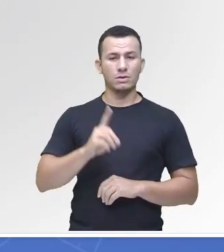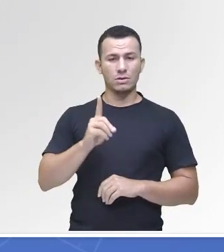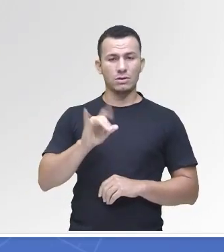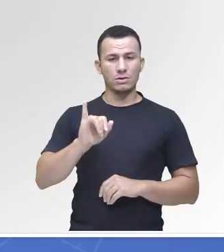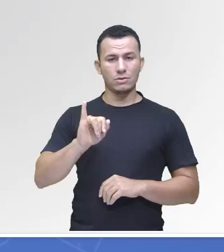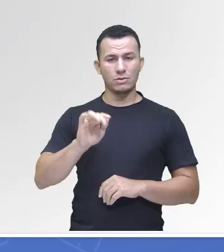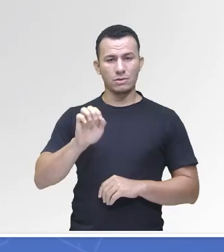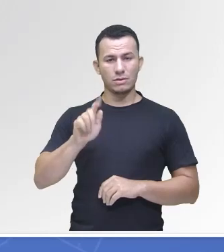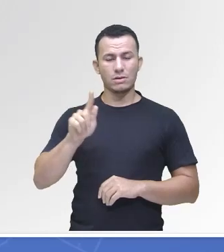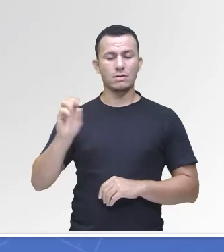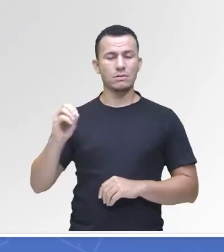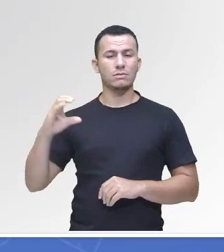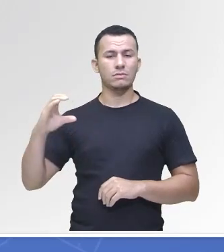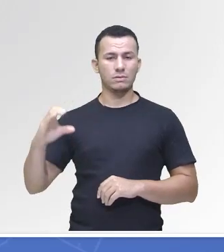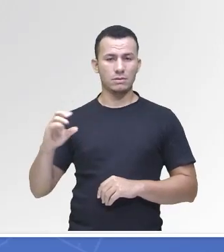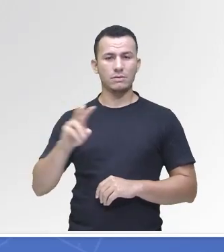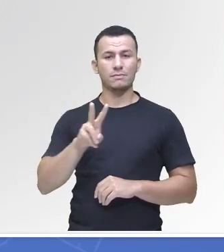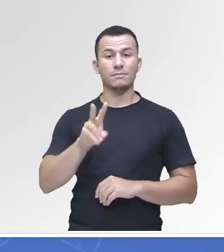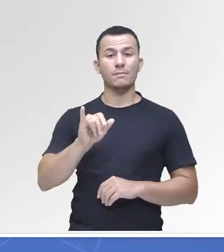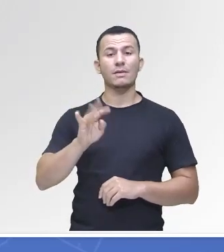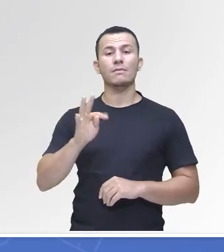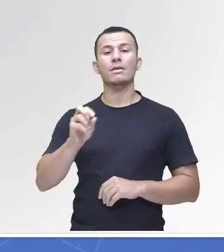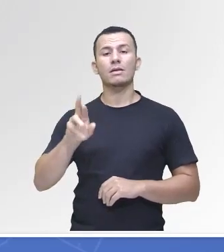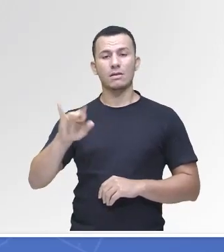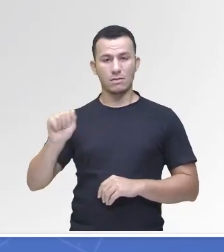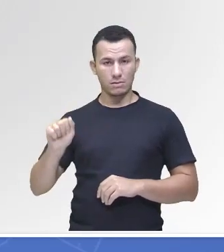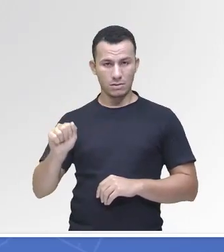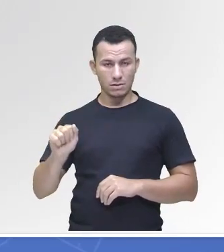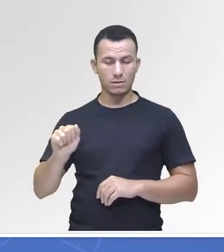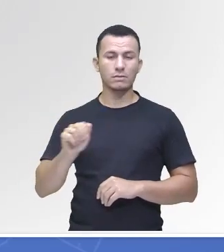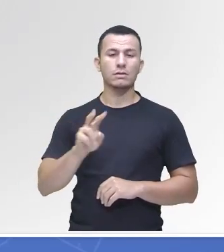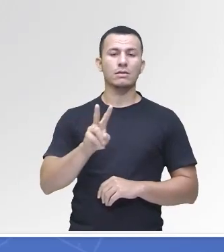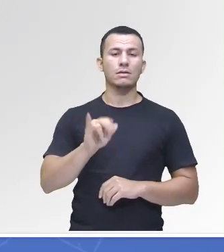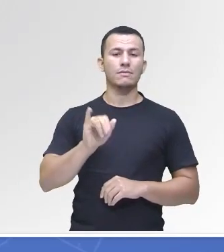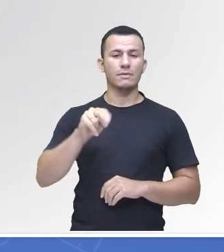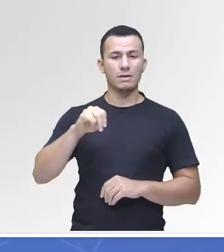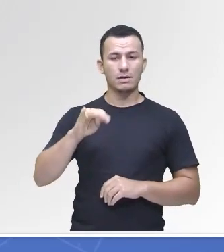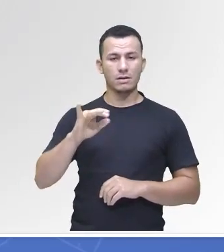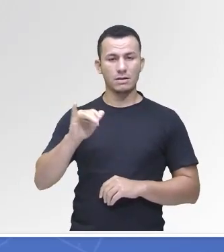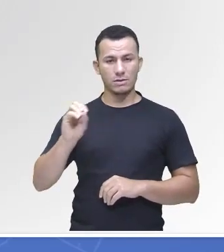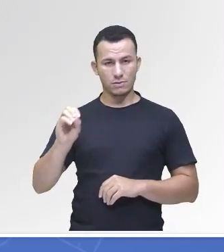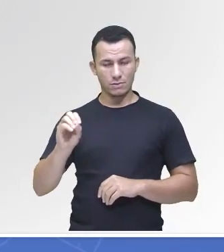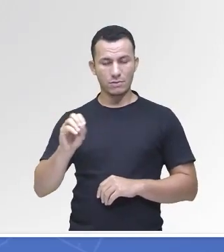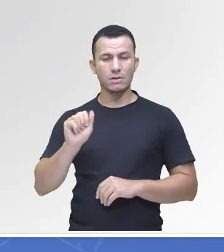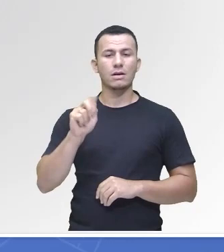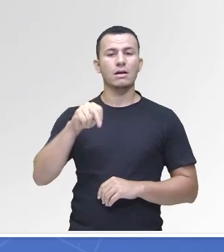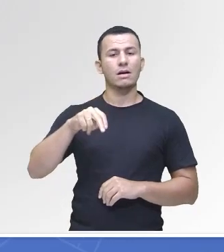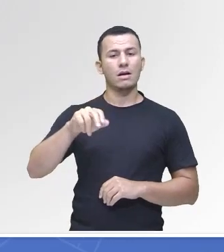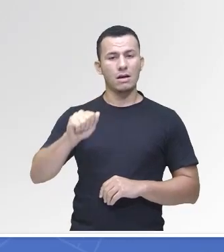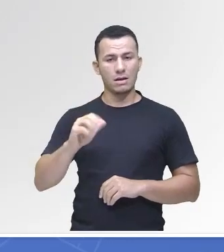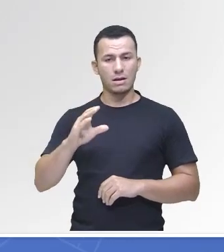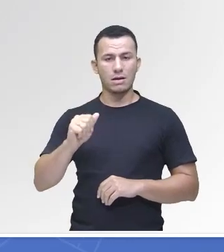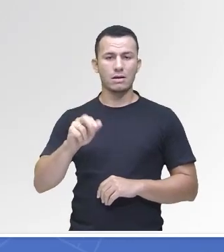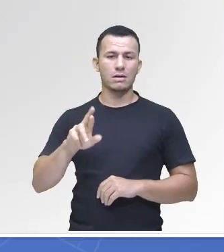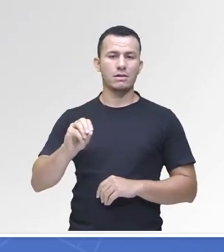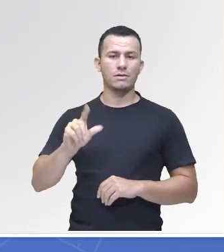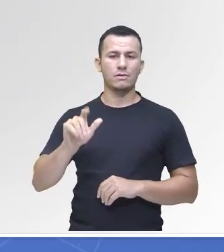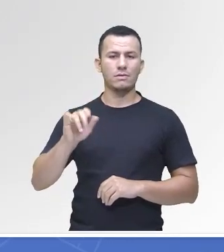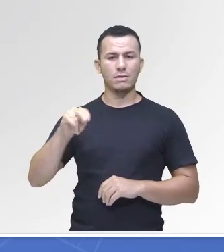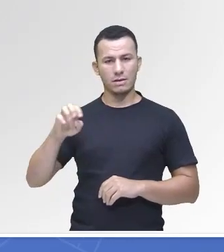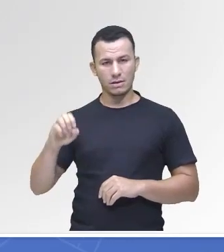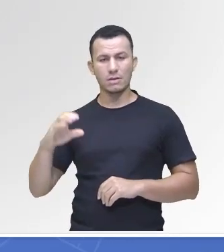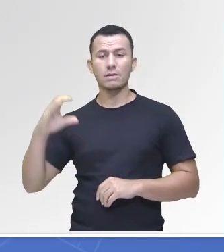alternativa C, Vitória também, Vinícius, a Ana Caroline, né, alternativa